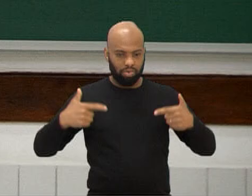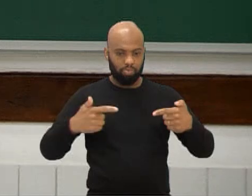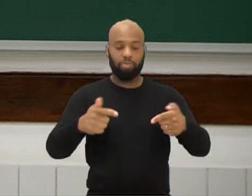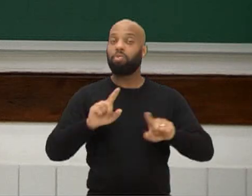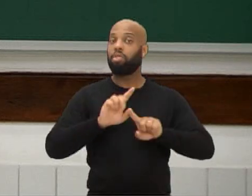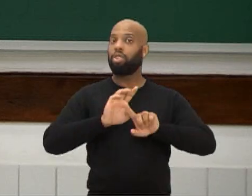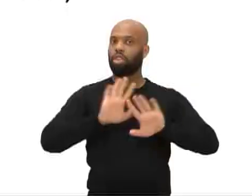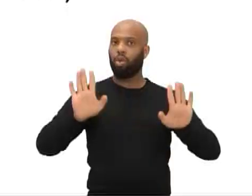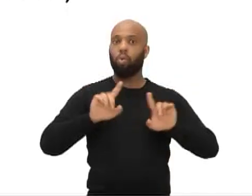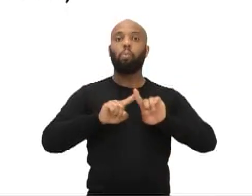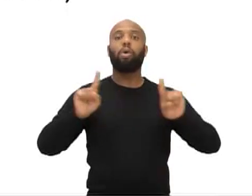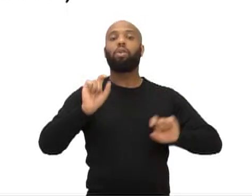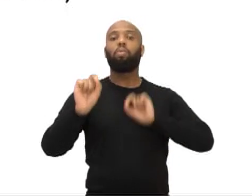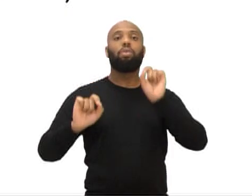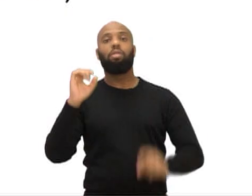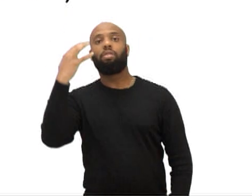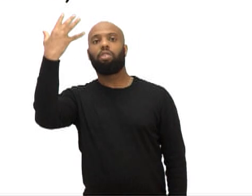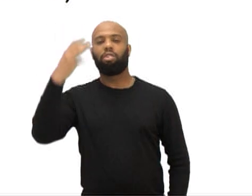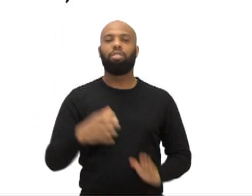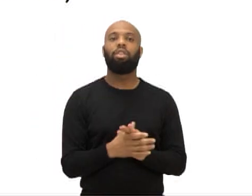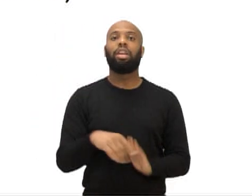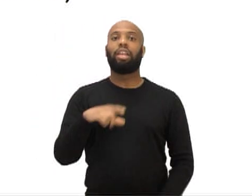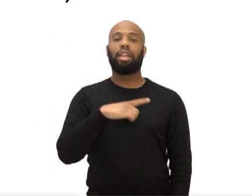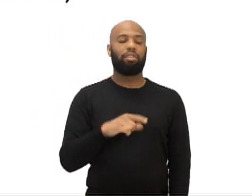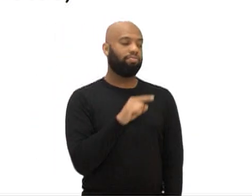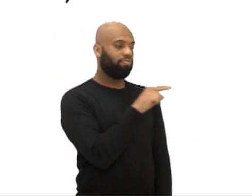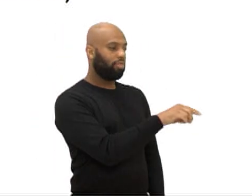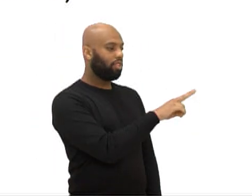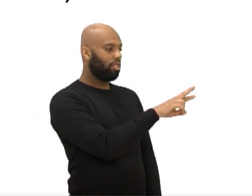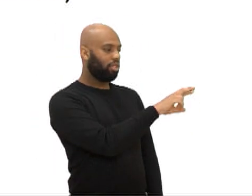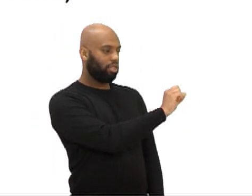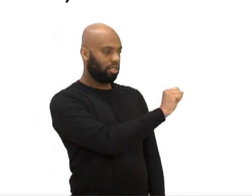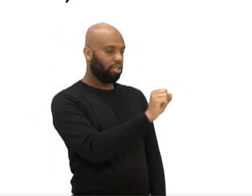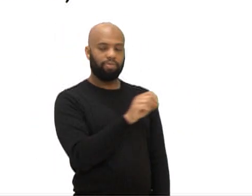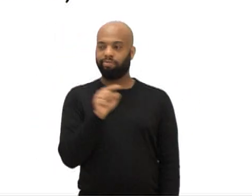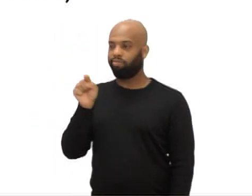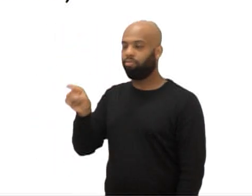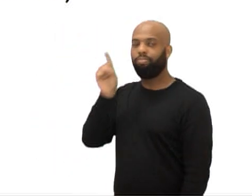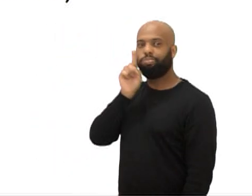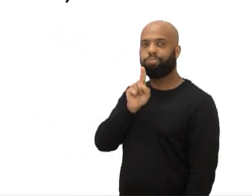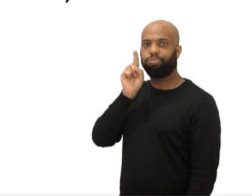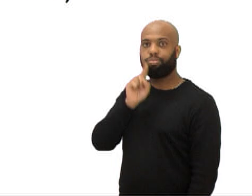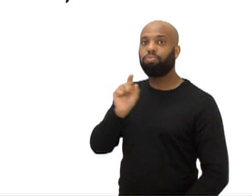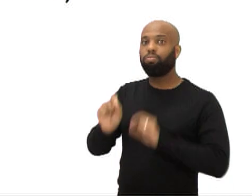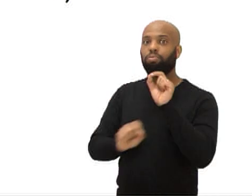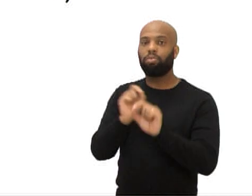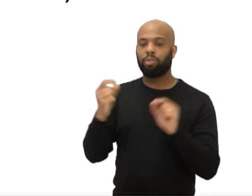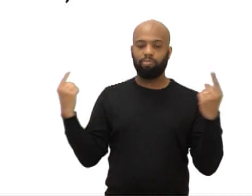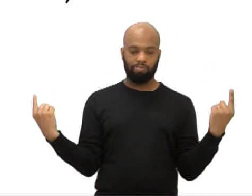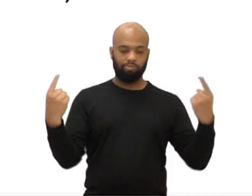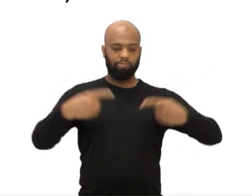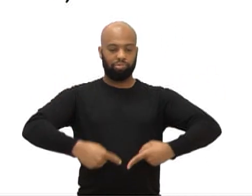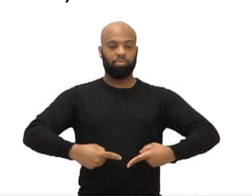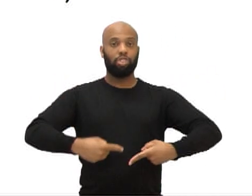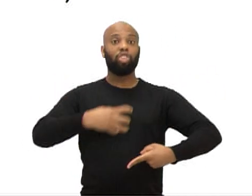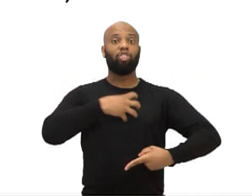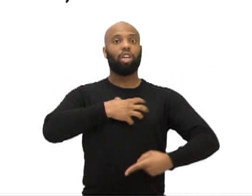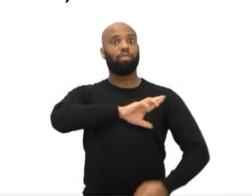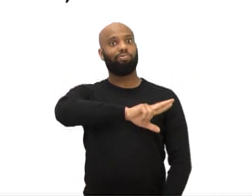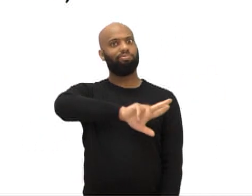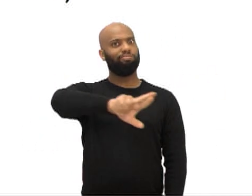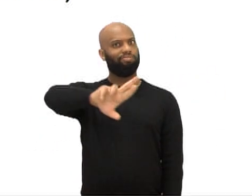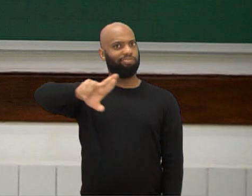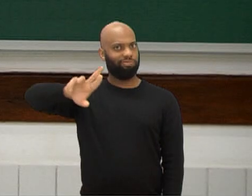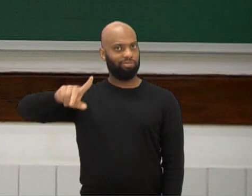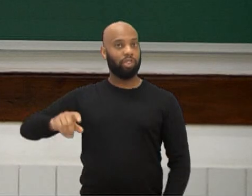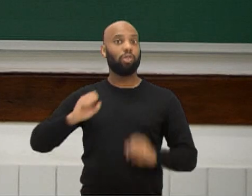Fria foram que a União Soviética e os Estados Unidos, eles disputaram das diversas